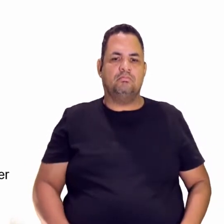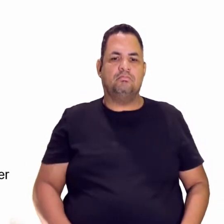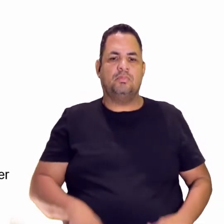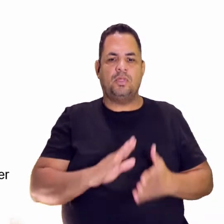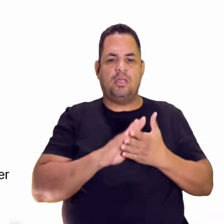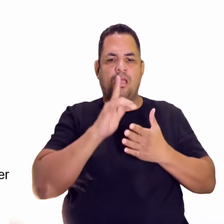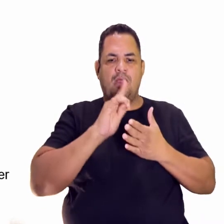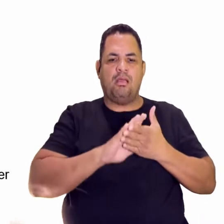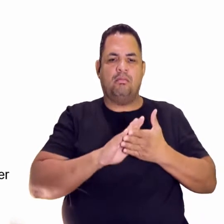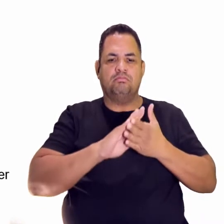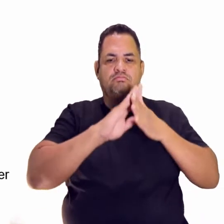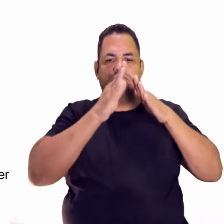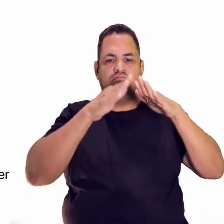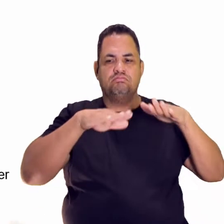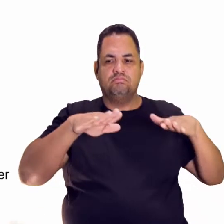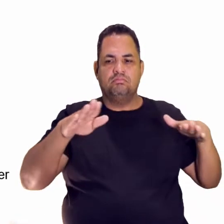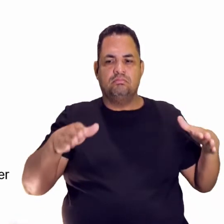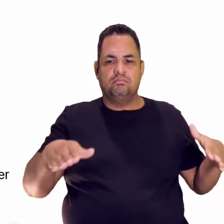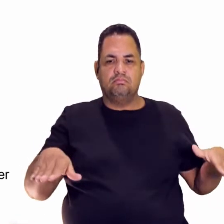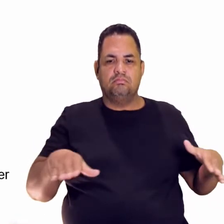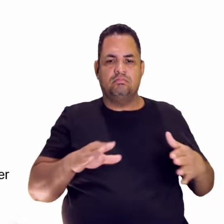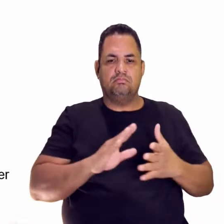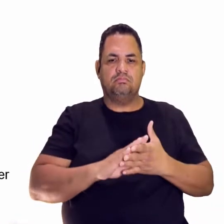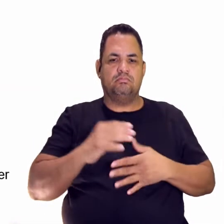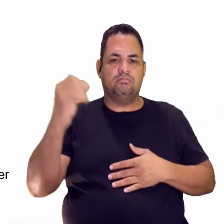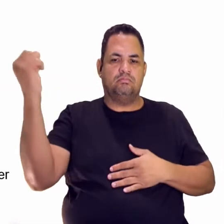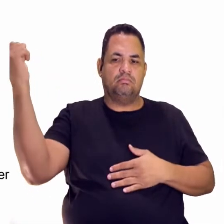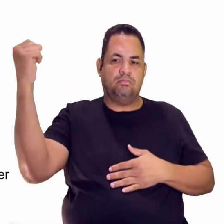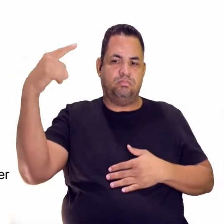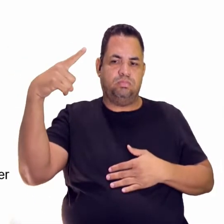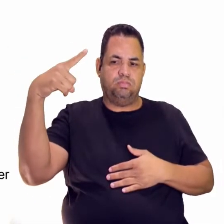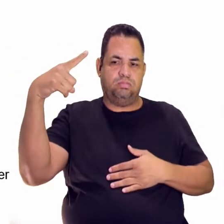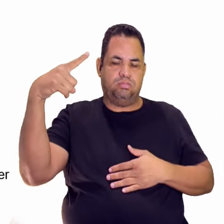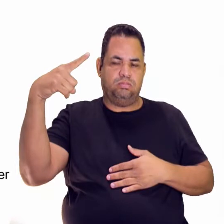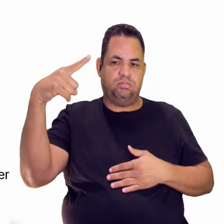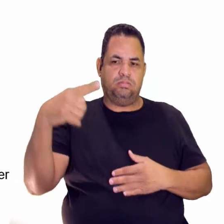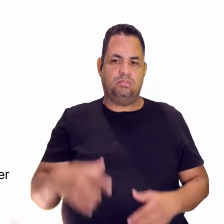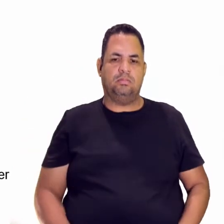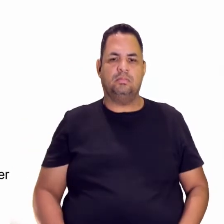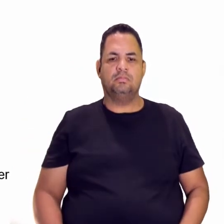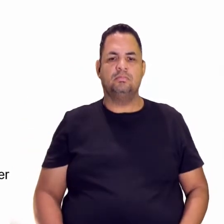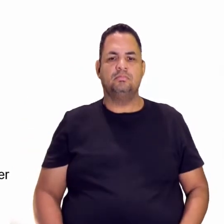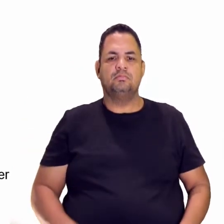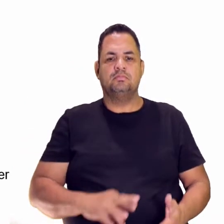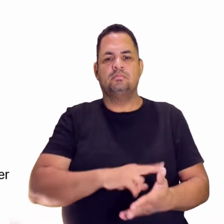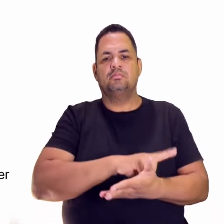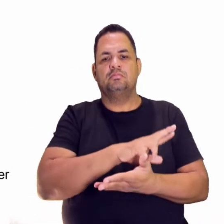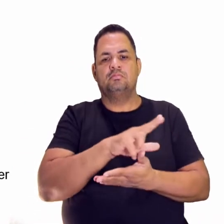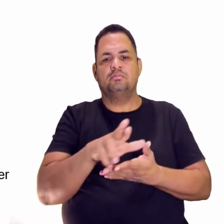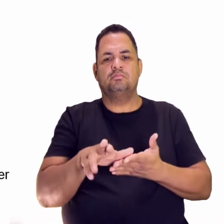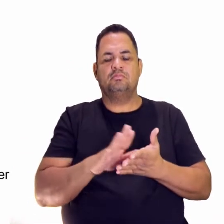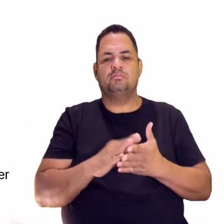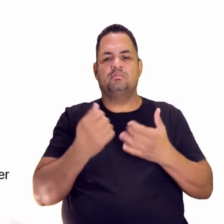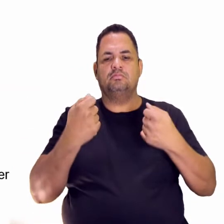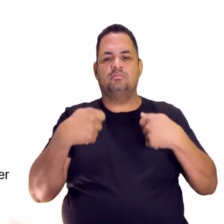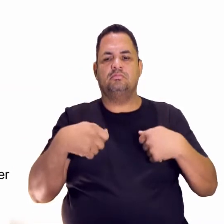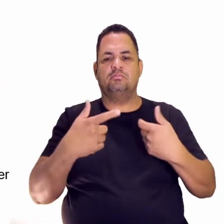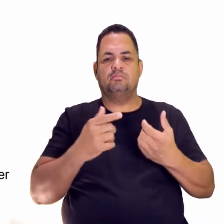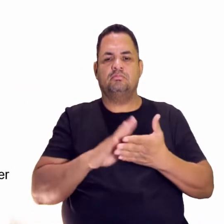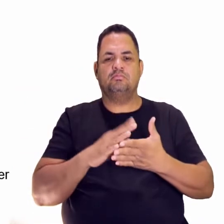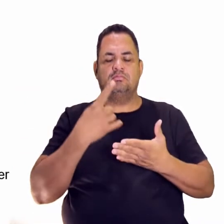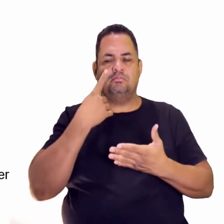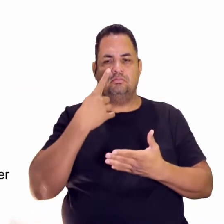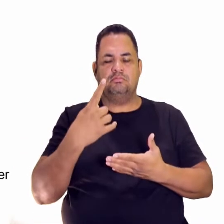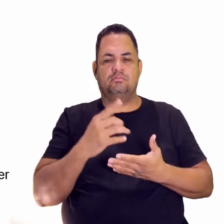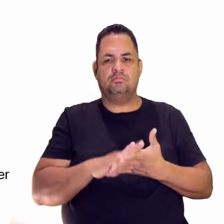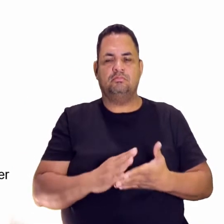onda do mar, né? Um pôr do sol, né? São várias... está